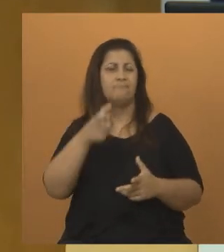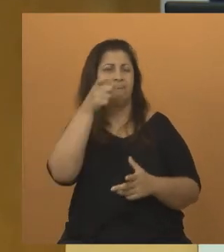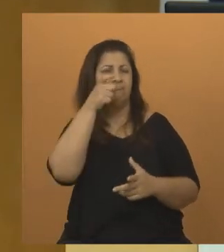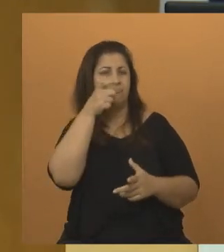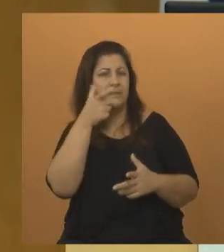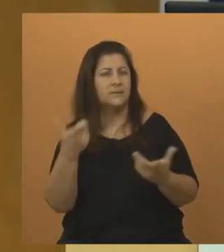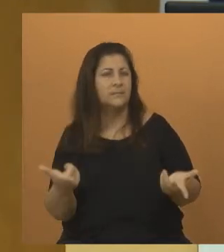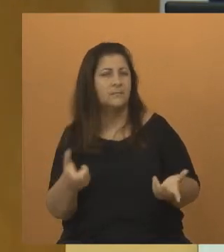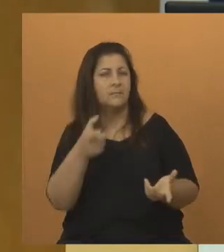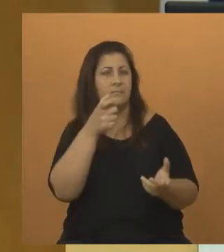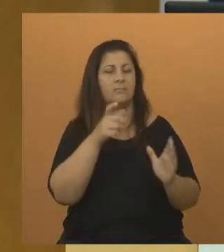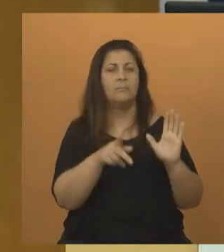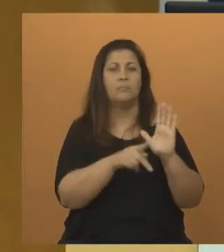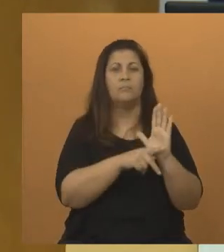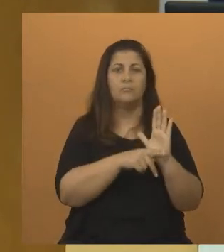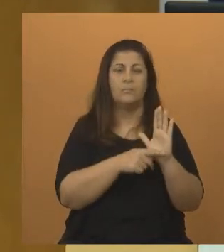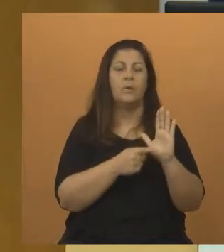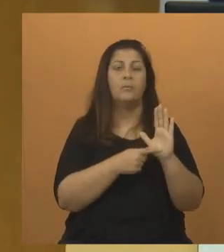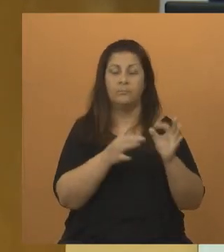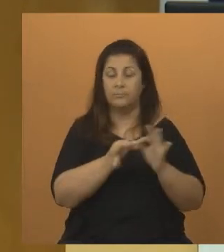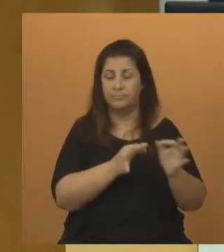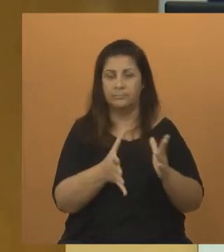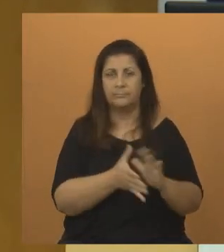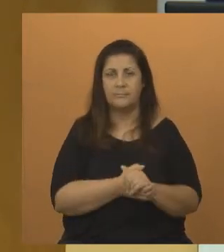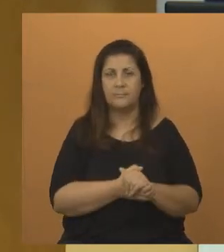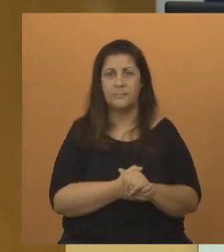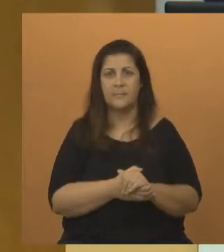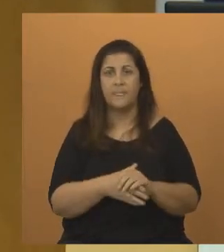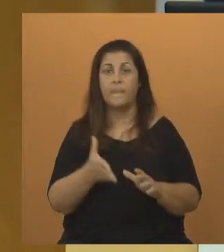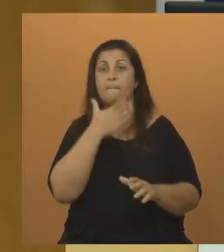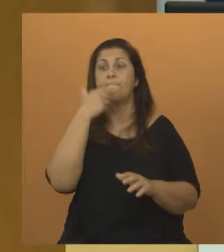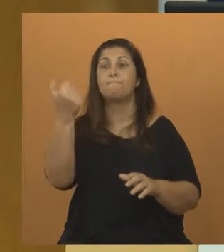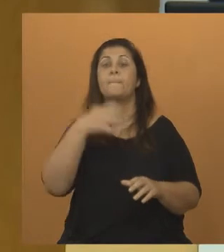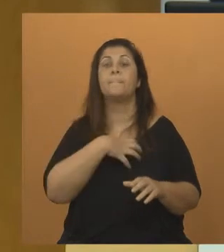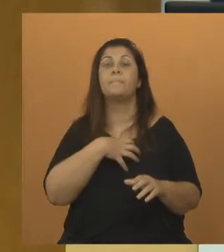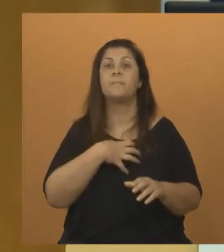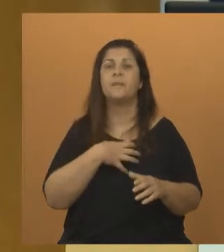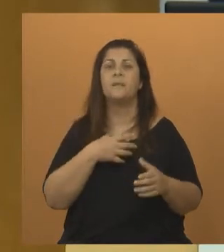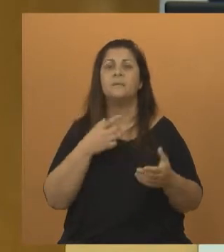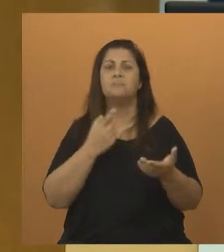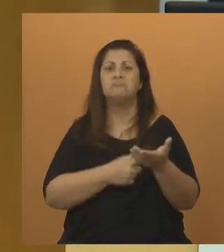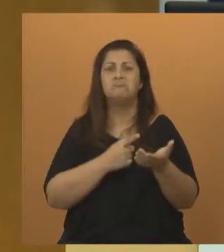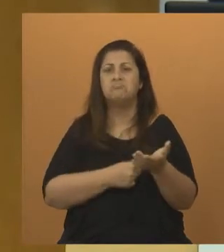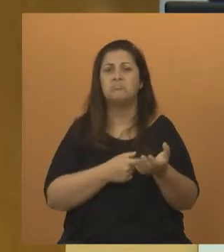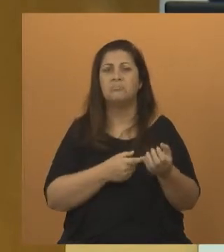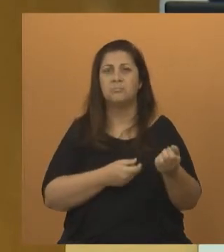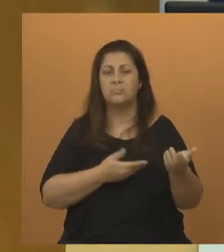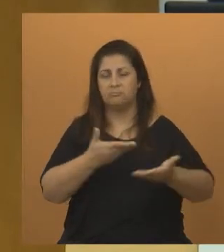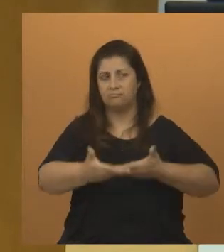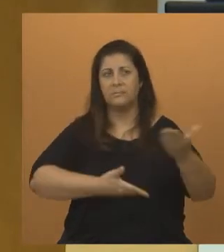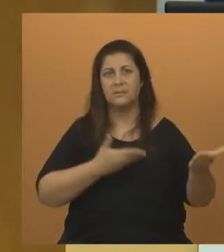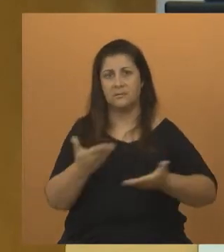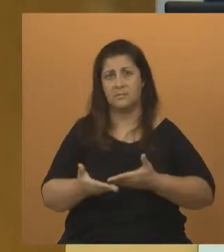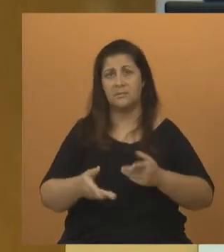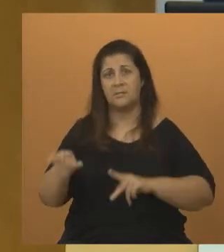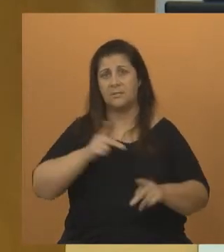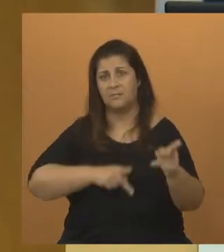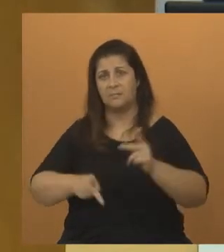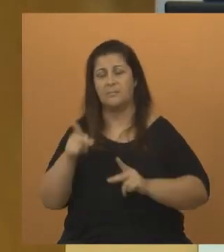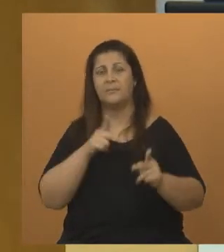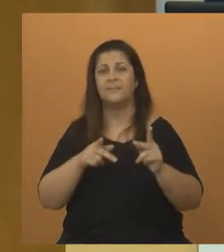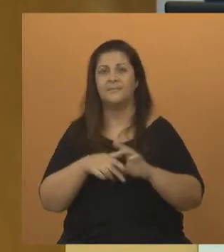claro, estudamos bastante, pensamos bem e vimos que isso é a melhor forma de entrar em acordo com essas entidades, né? E, com isso, a população de